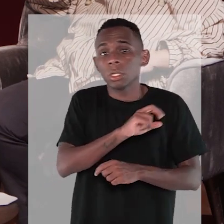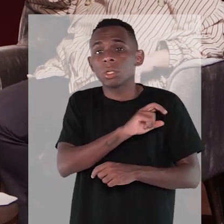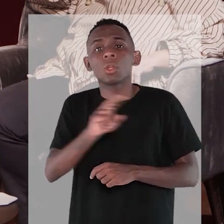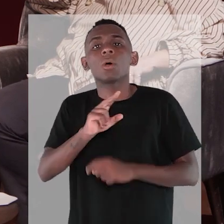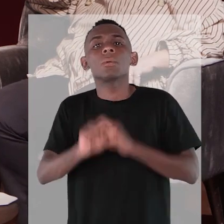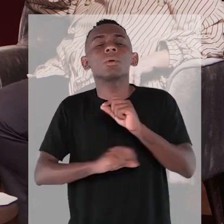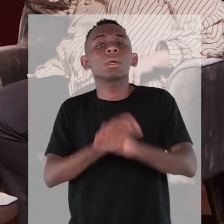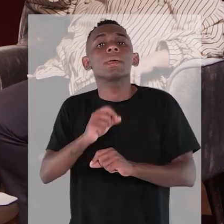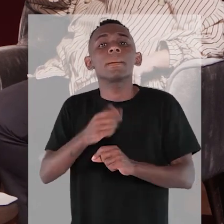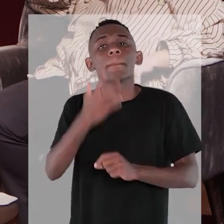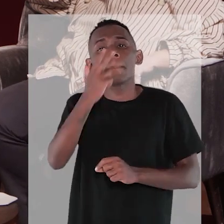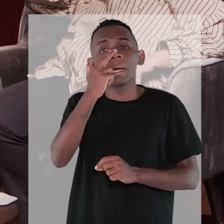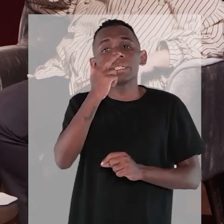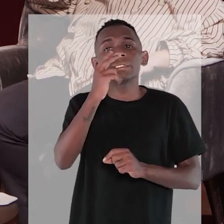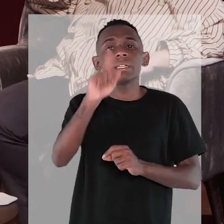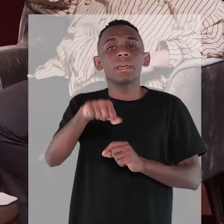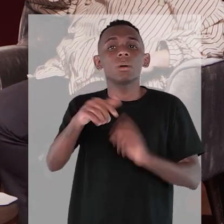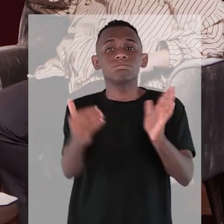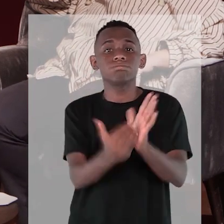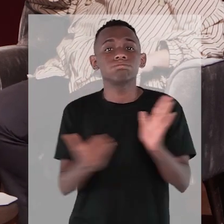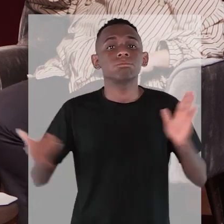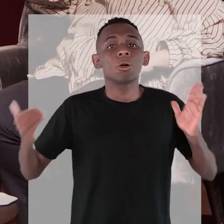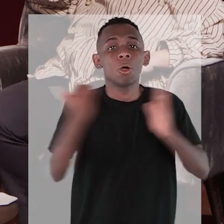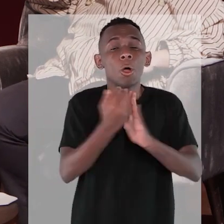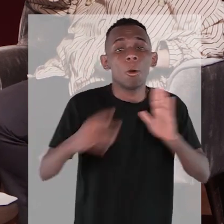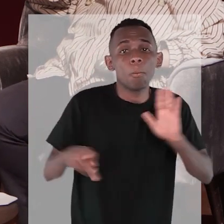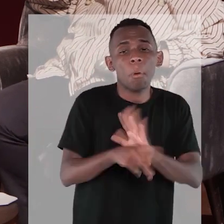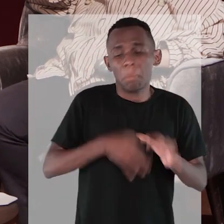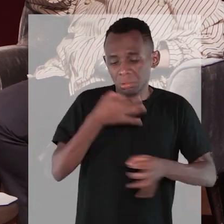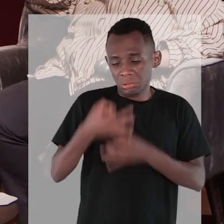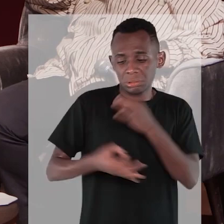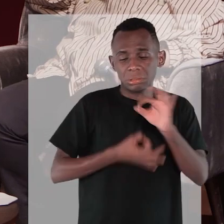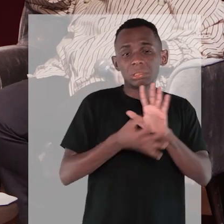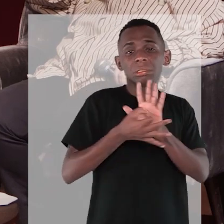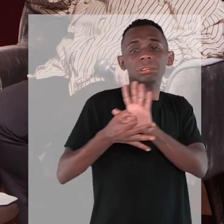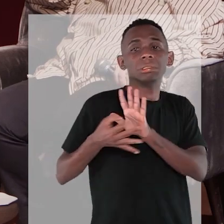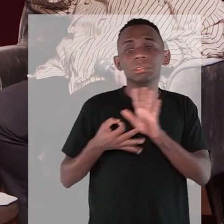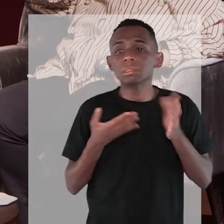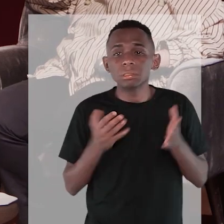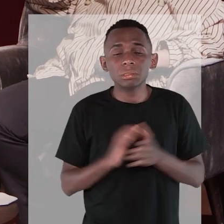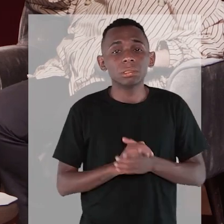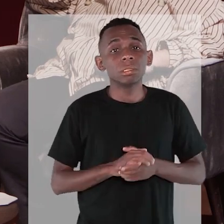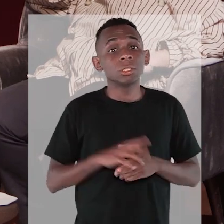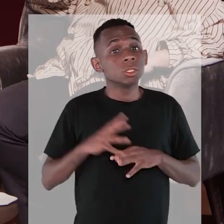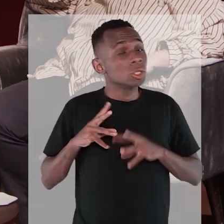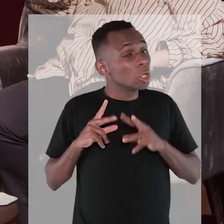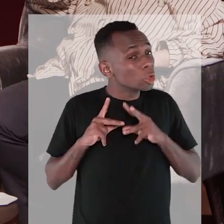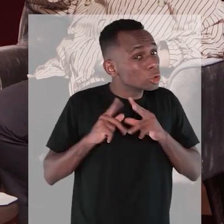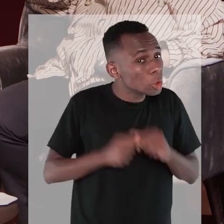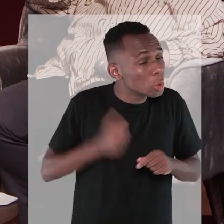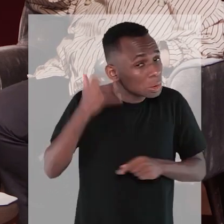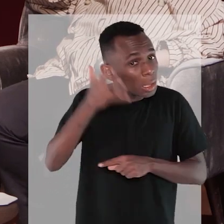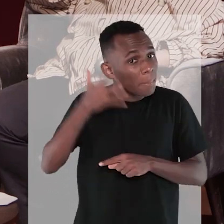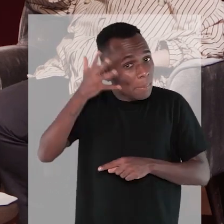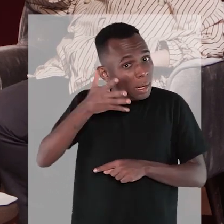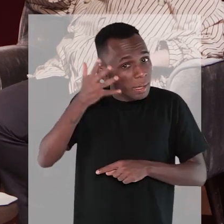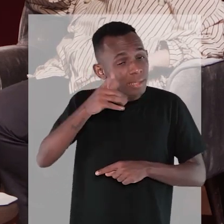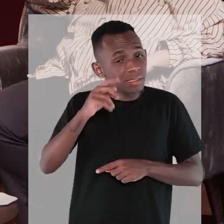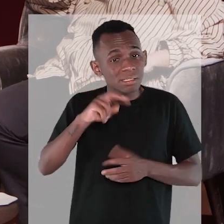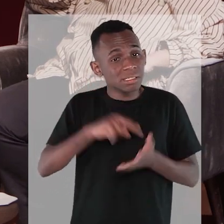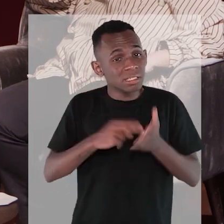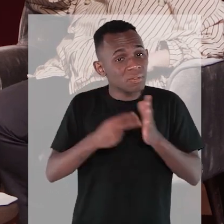nossos capítulos. Que é um pouco... Todo tipo de discurso na rede social se torna